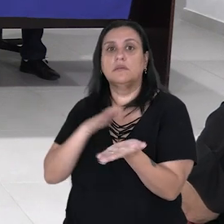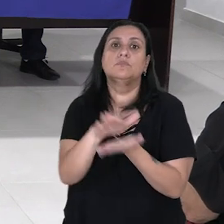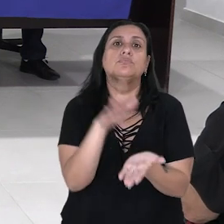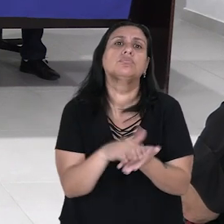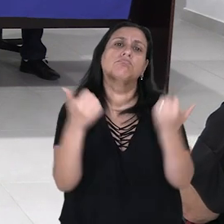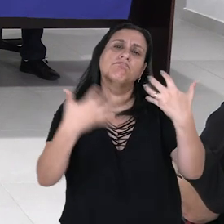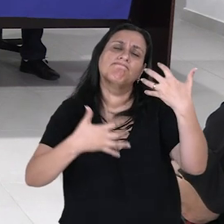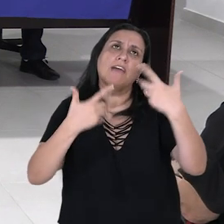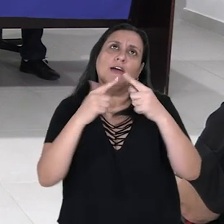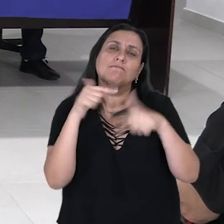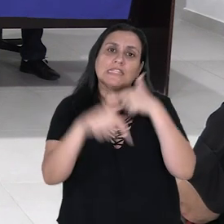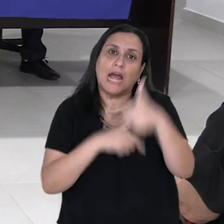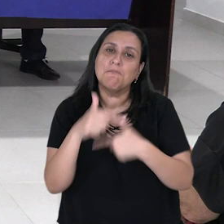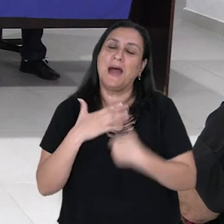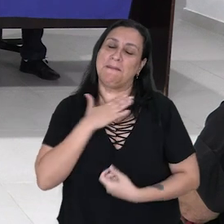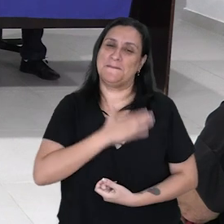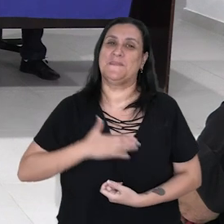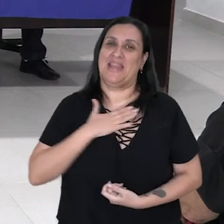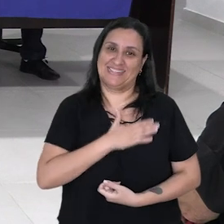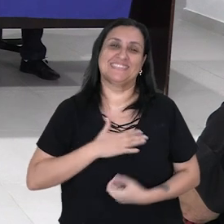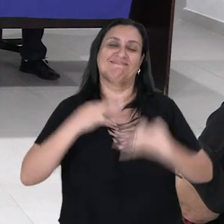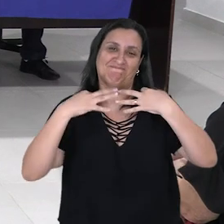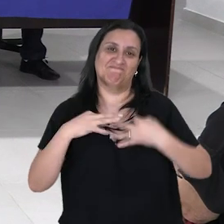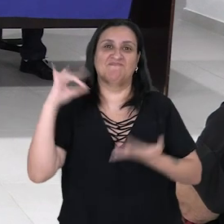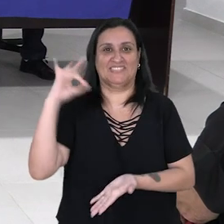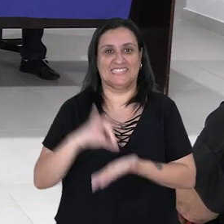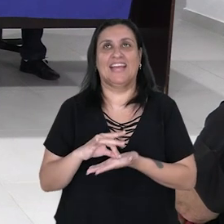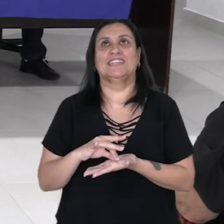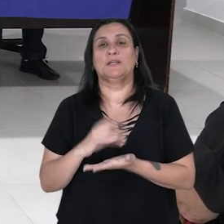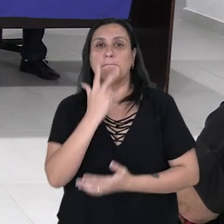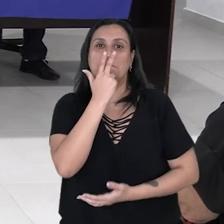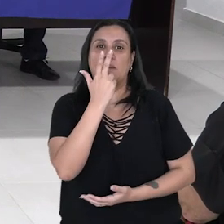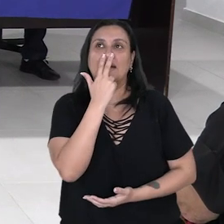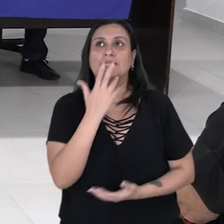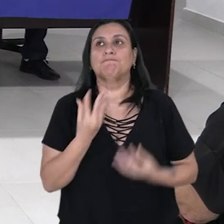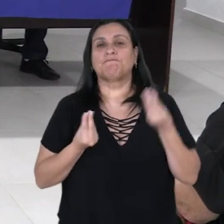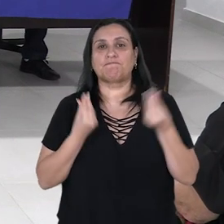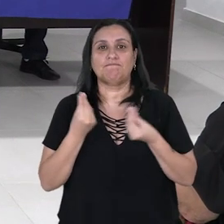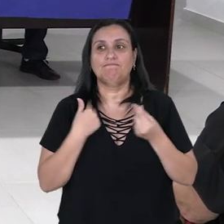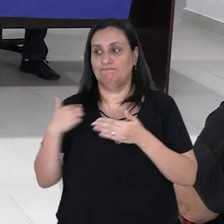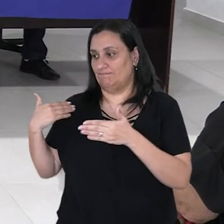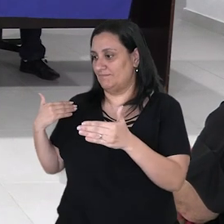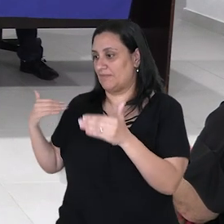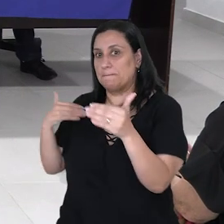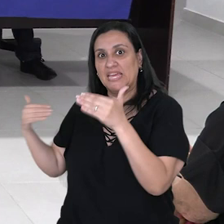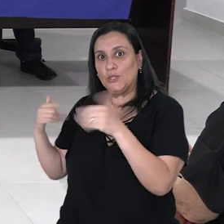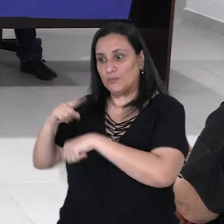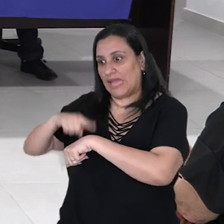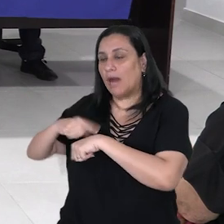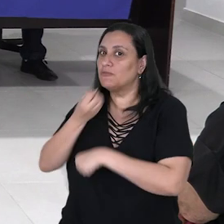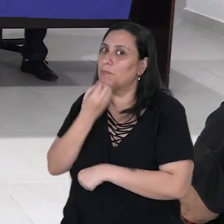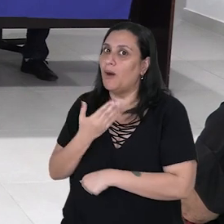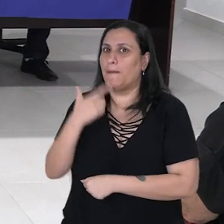é um trabalho até que foi prazeroso de fazer, acho que até num espaço de tempo bacana. Achei